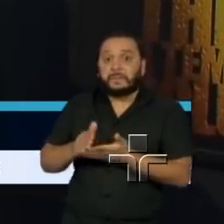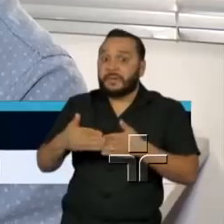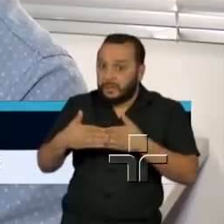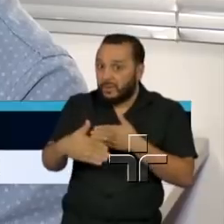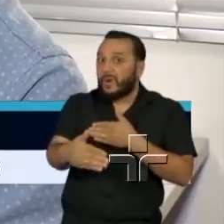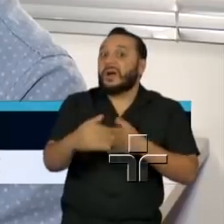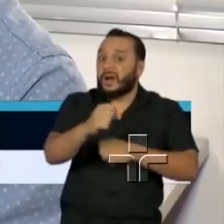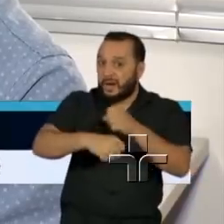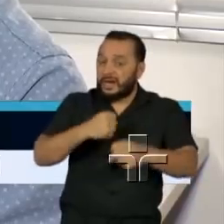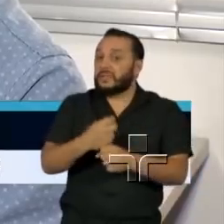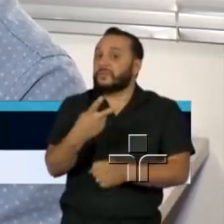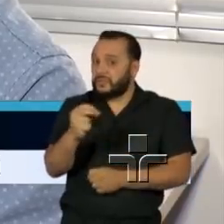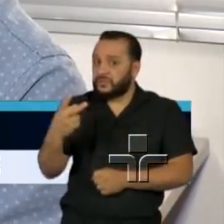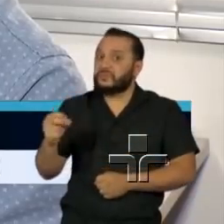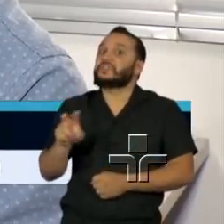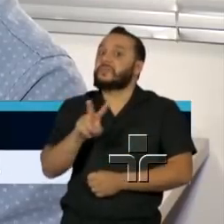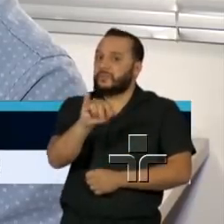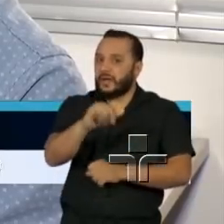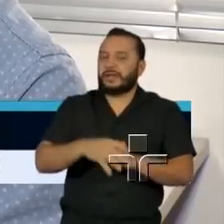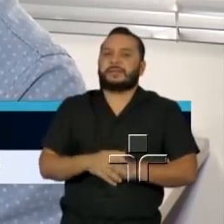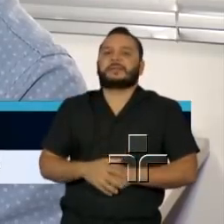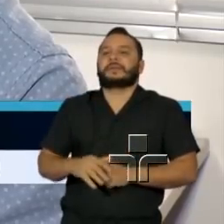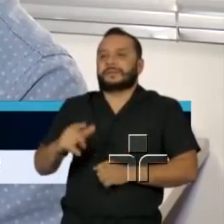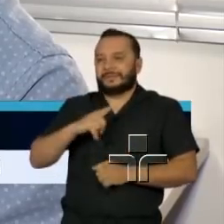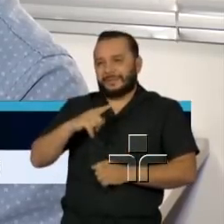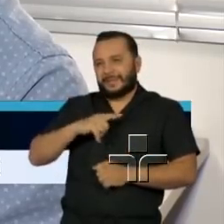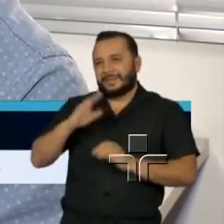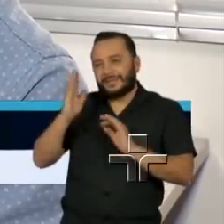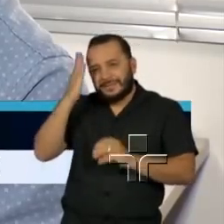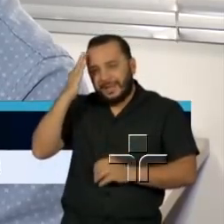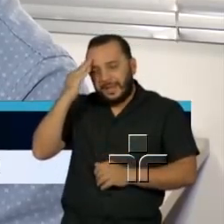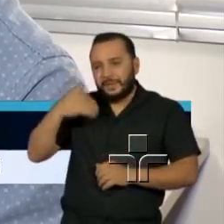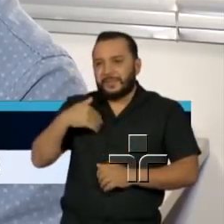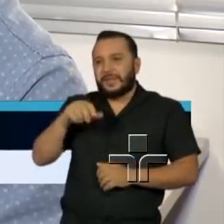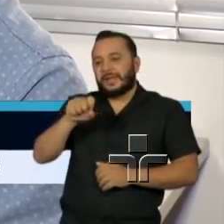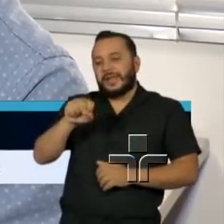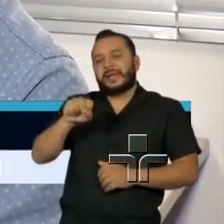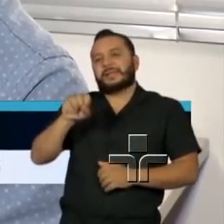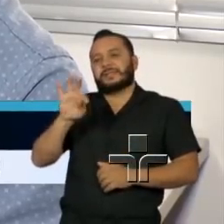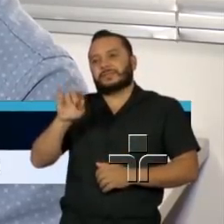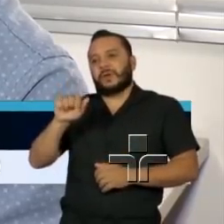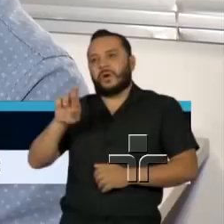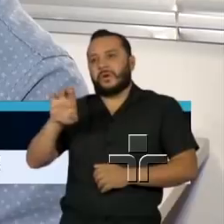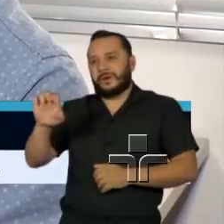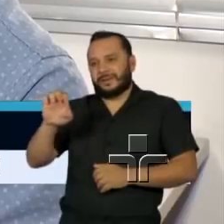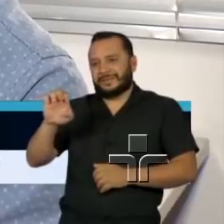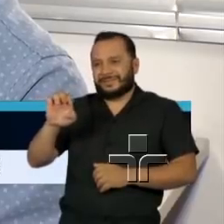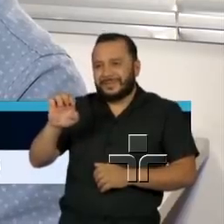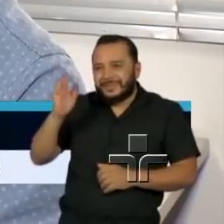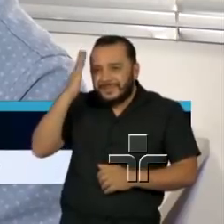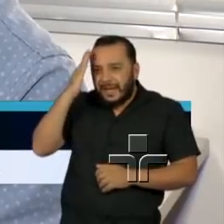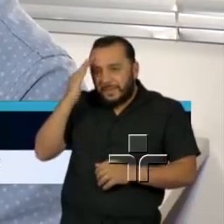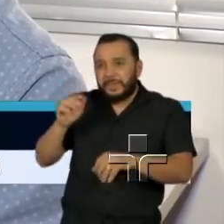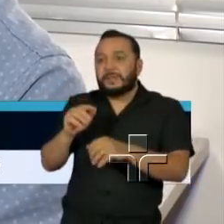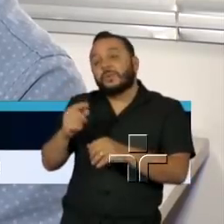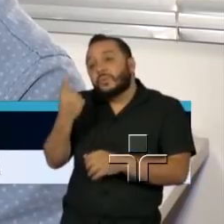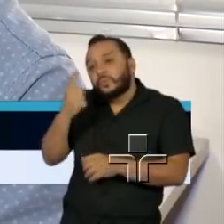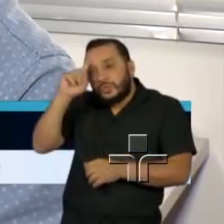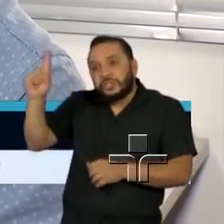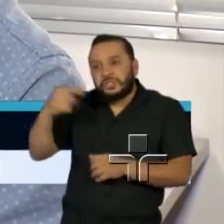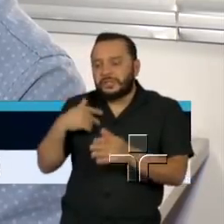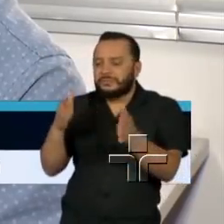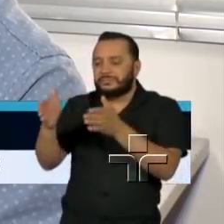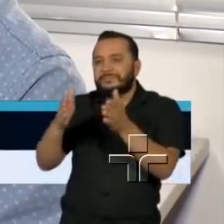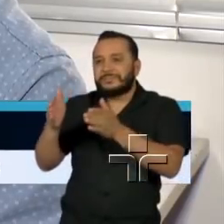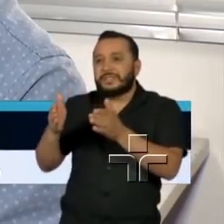ano. Considerando principalmente seus stories, publicações temporárias que facilmente somem, fazendo e tornando